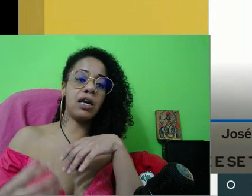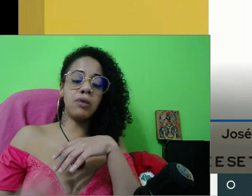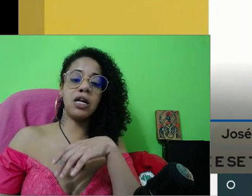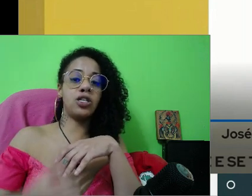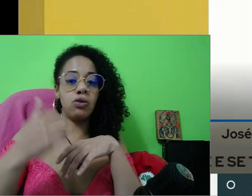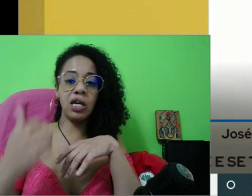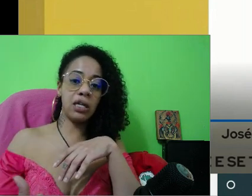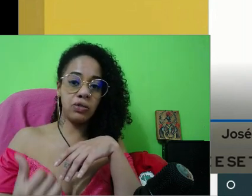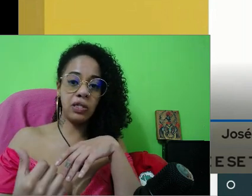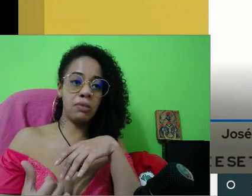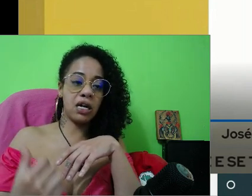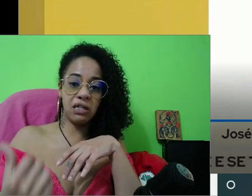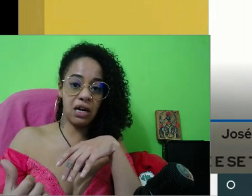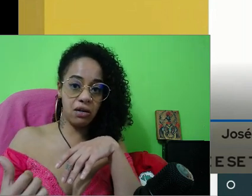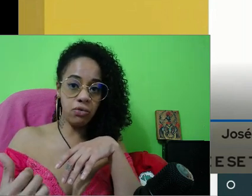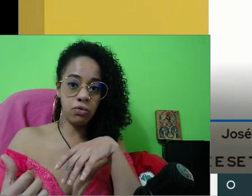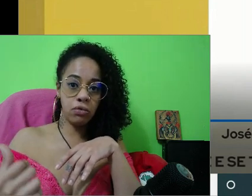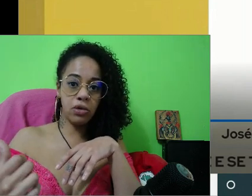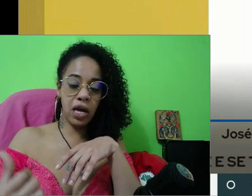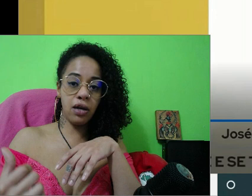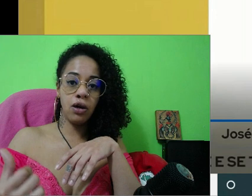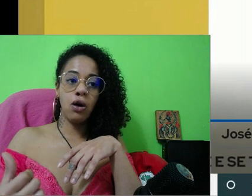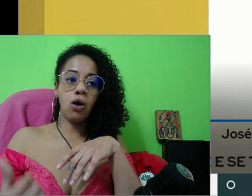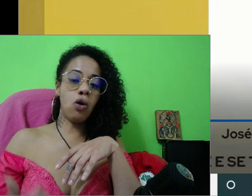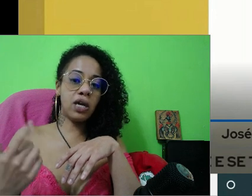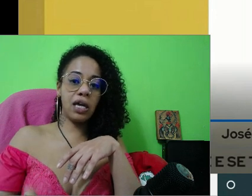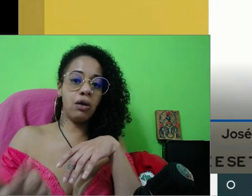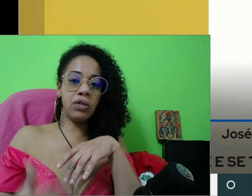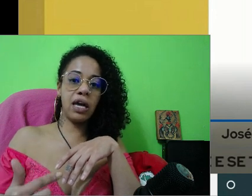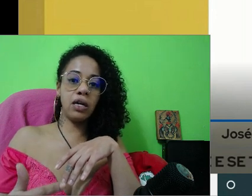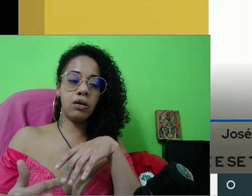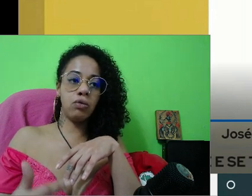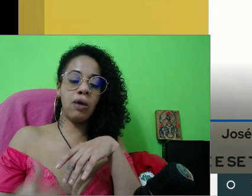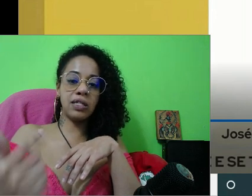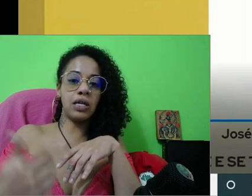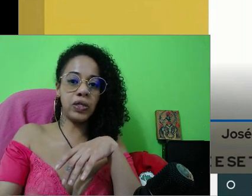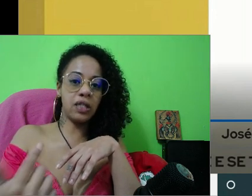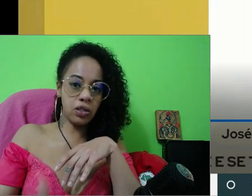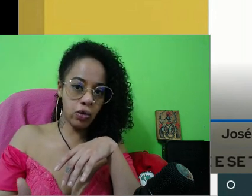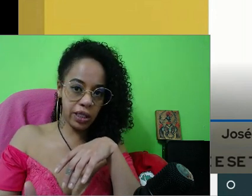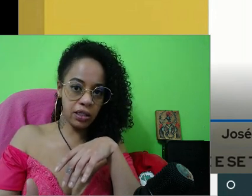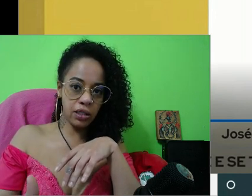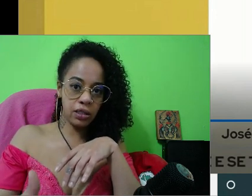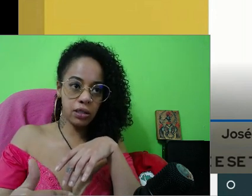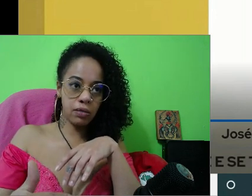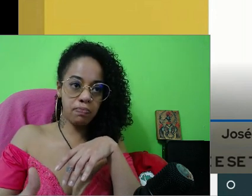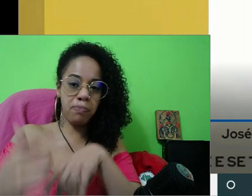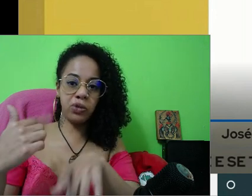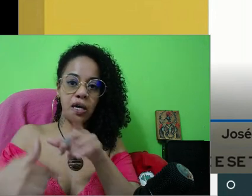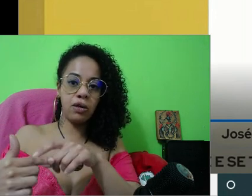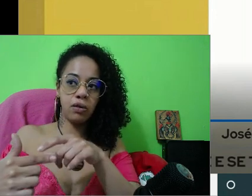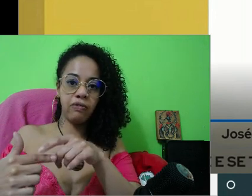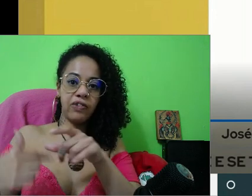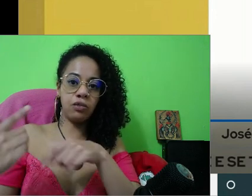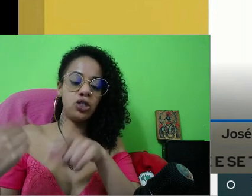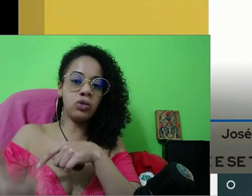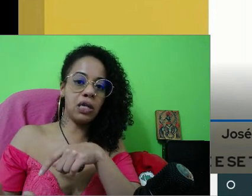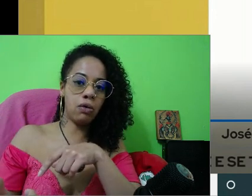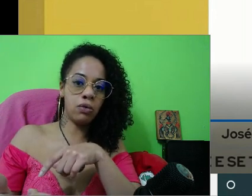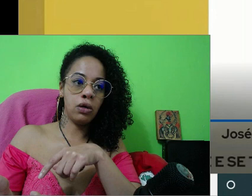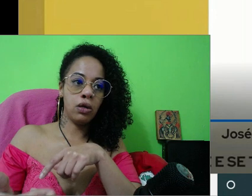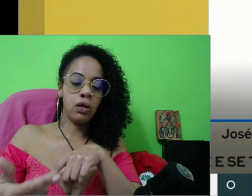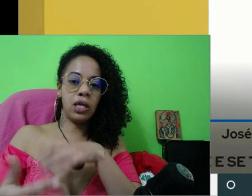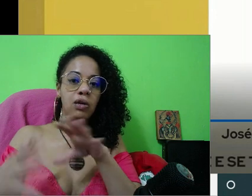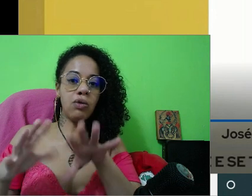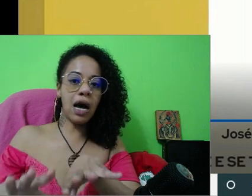liberdade quem não tem a liberdade é ou quem tá no sistema carcerário né ou quem não tem o acesso essas coisas para poder fazer